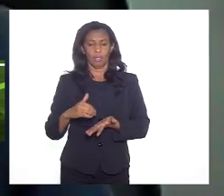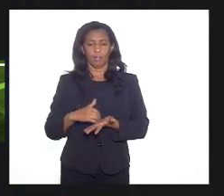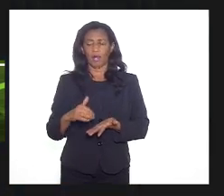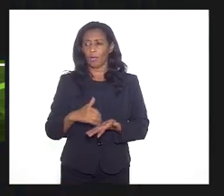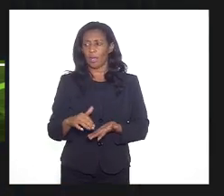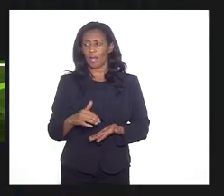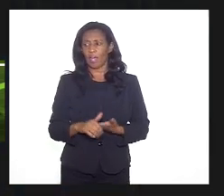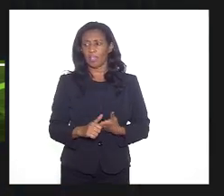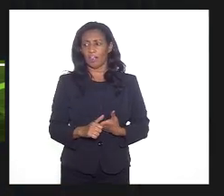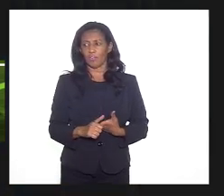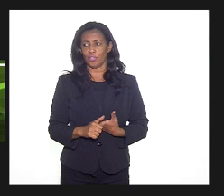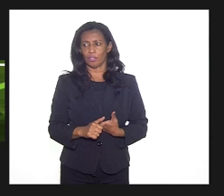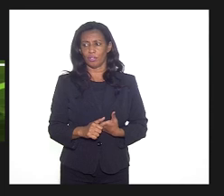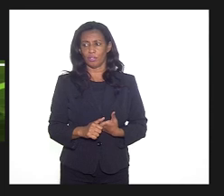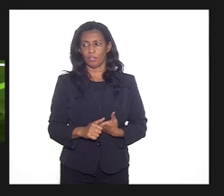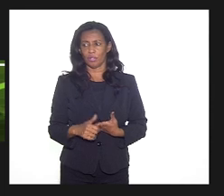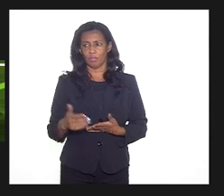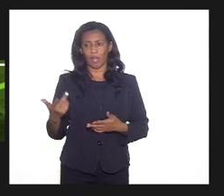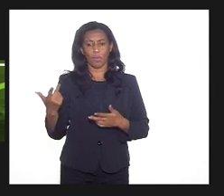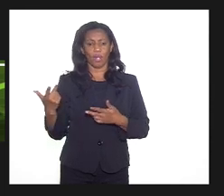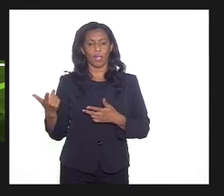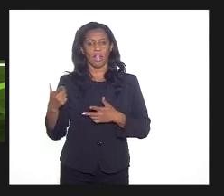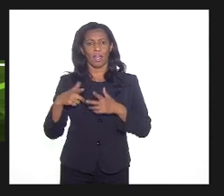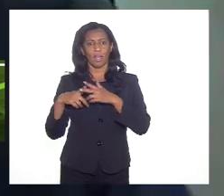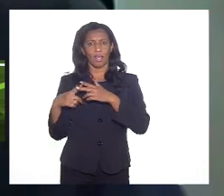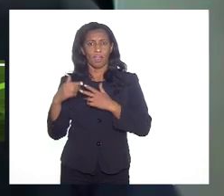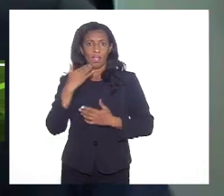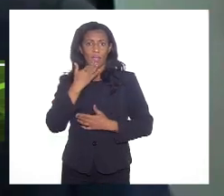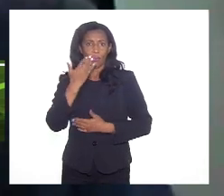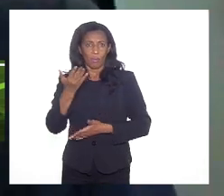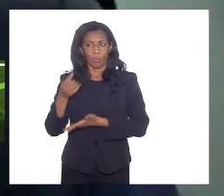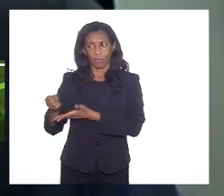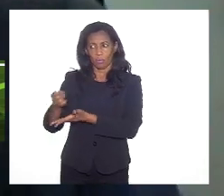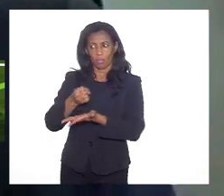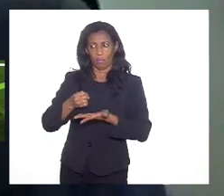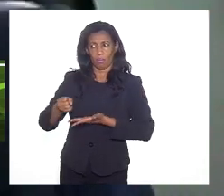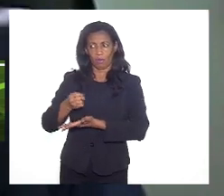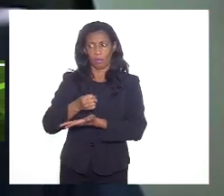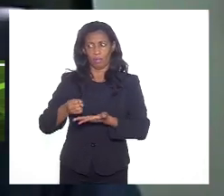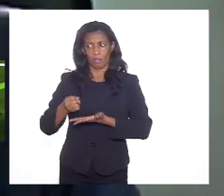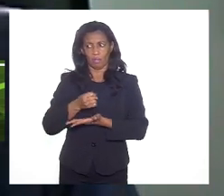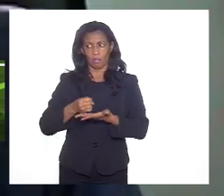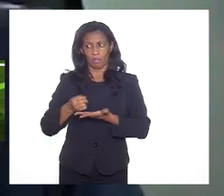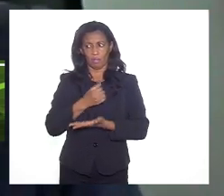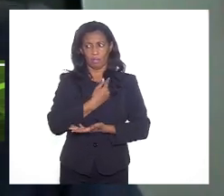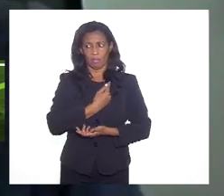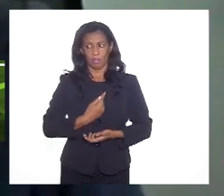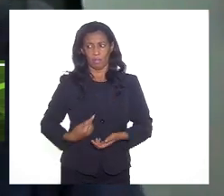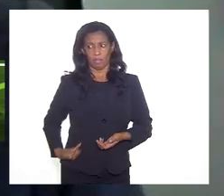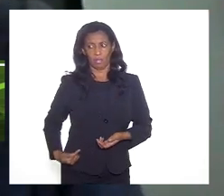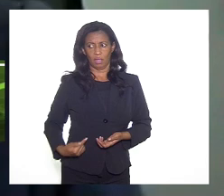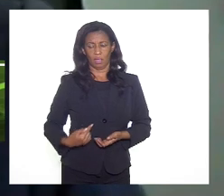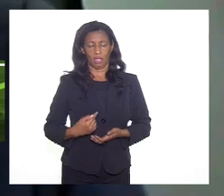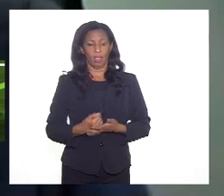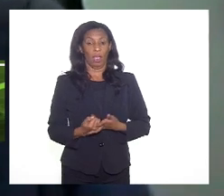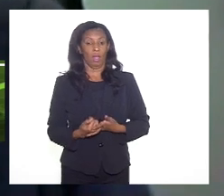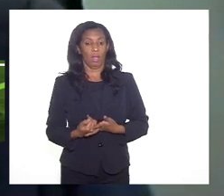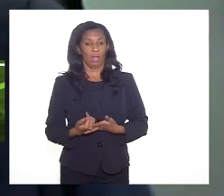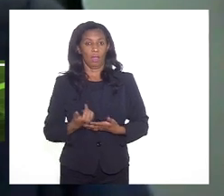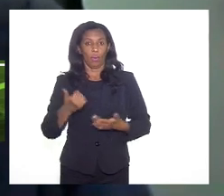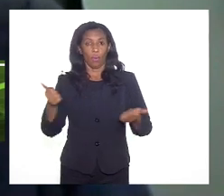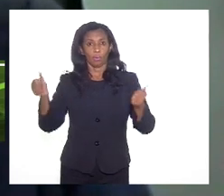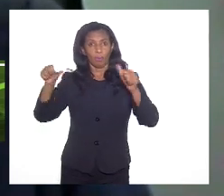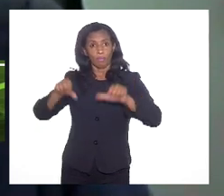Fazenda. Eu, particularmente, embora não faça parte da base do governo, não faço apologia ao quanto